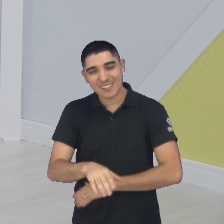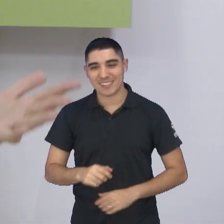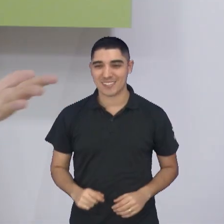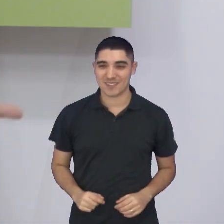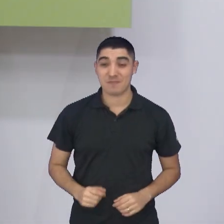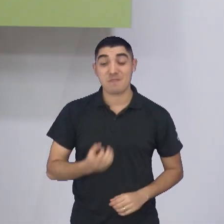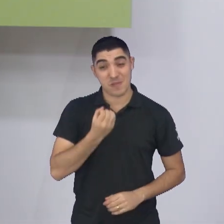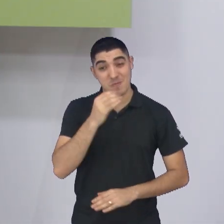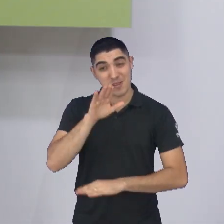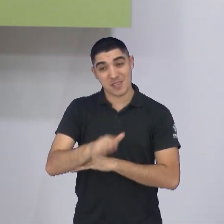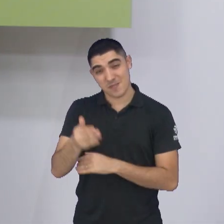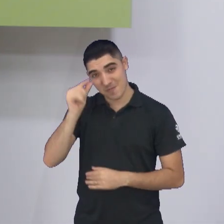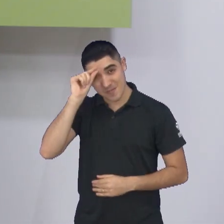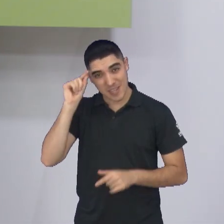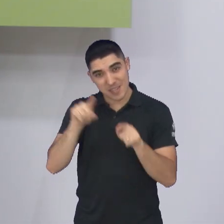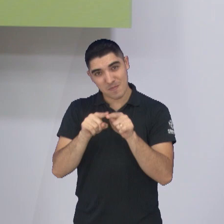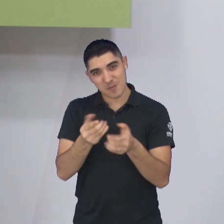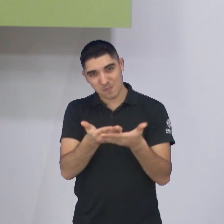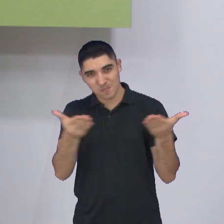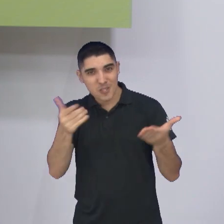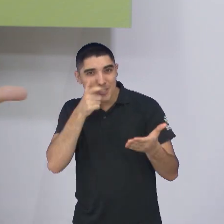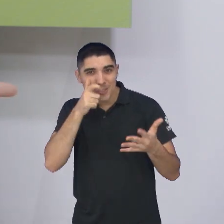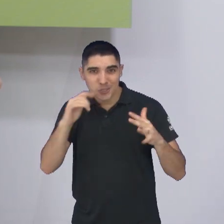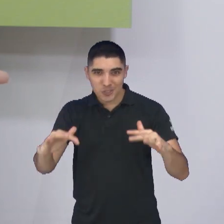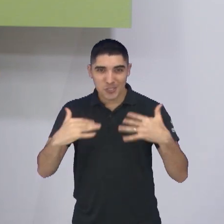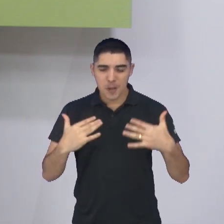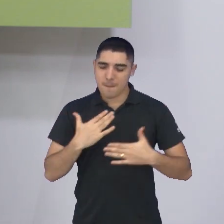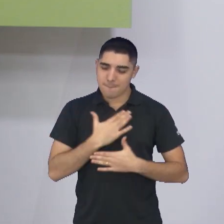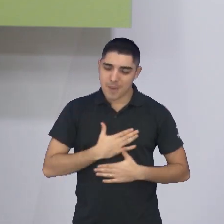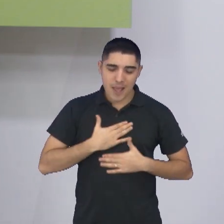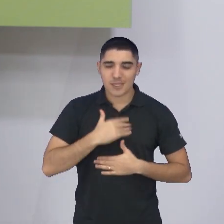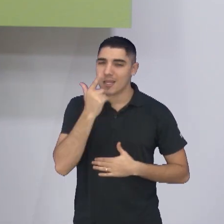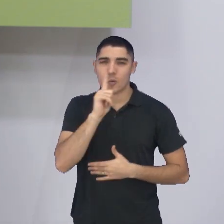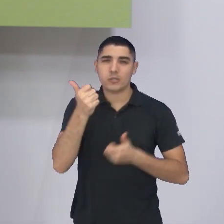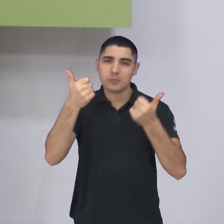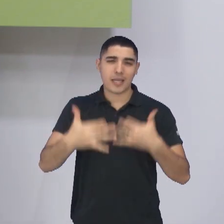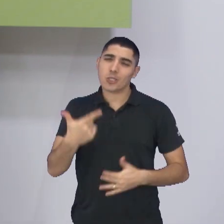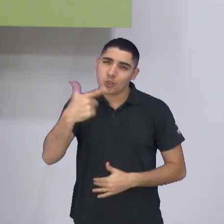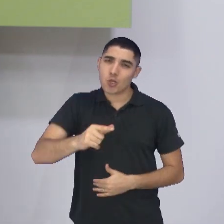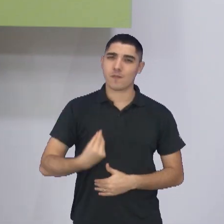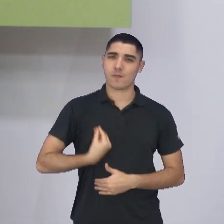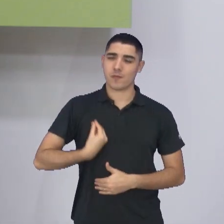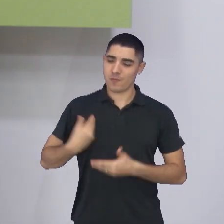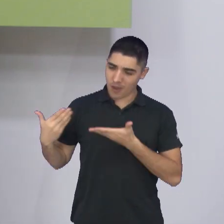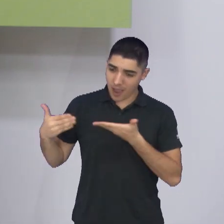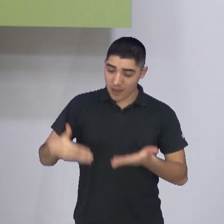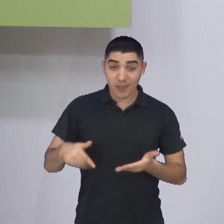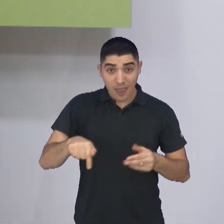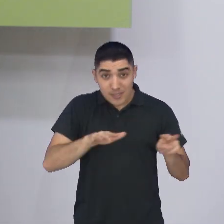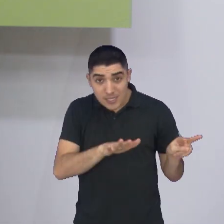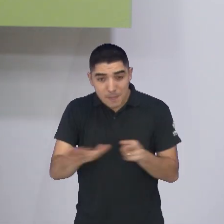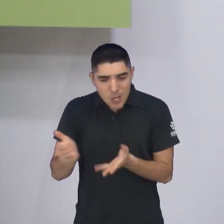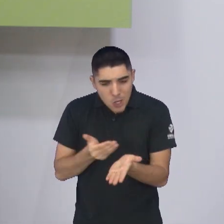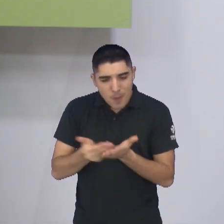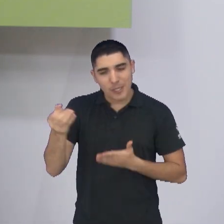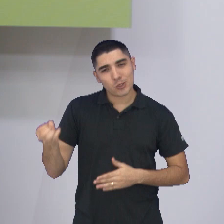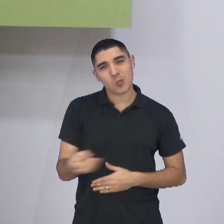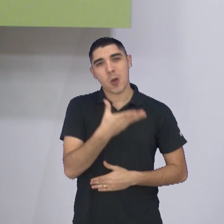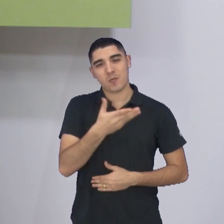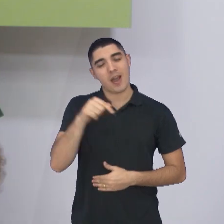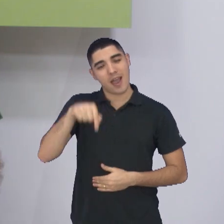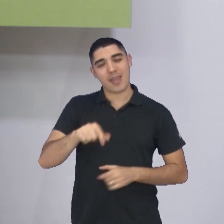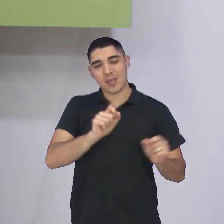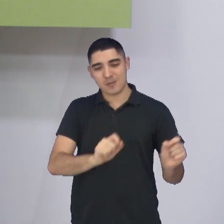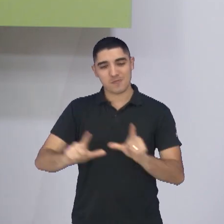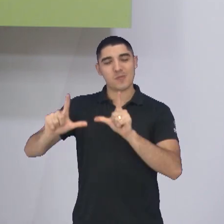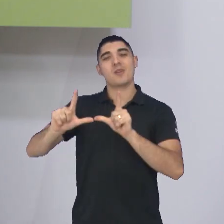tarde. Boa tarde, Vieira. Boa tarde a você aí de casa. Como sempre, é um prazer inenarrável começar mais uma semana aqui no Hora do Esporte. Essa